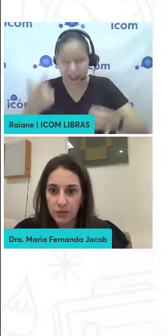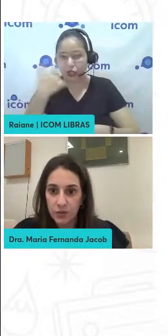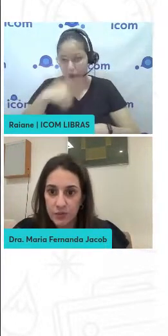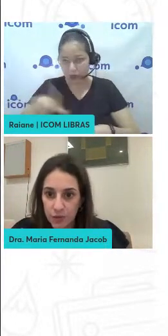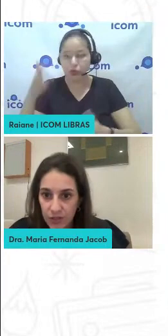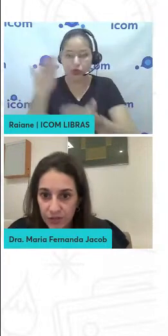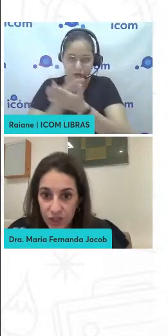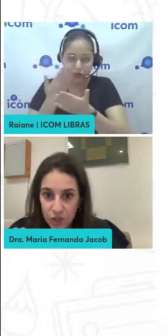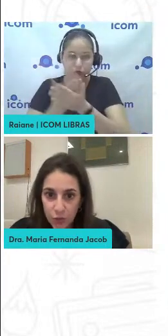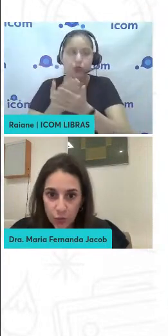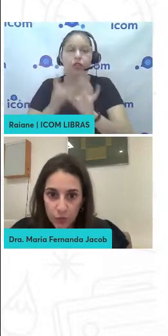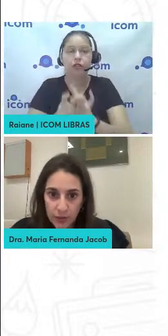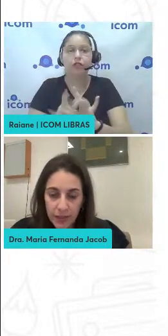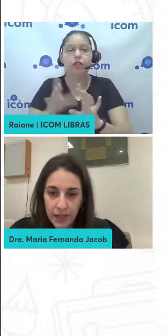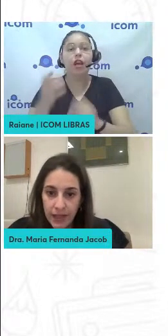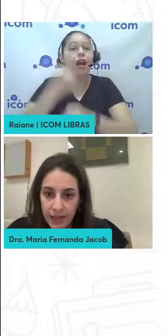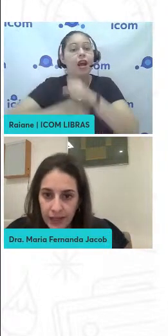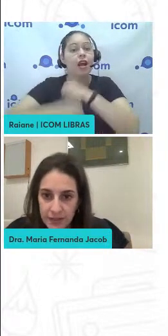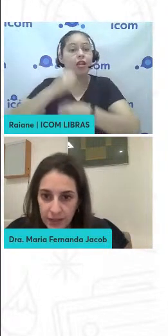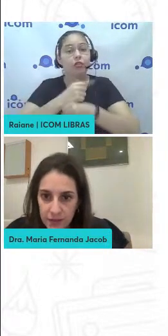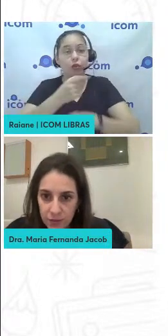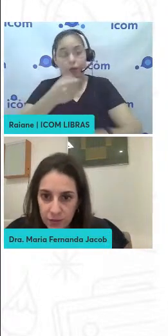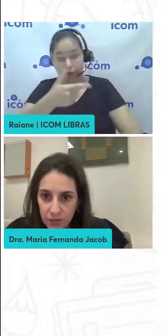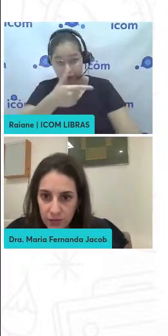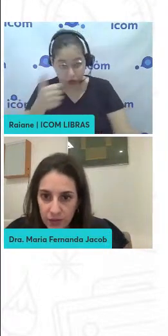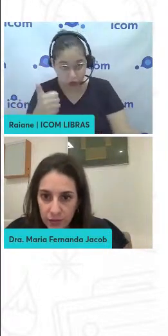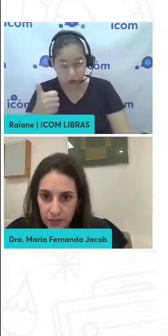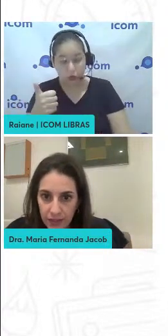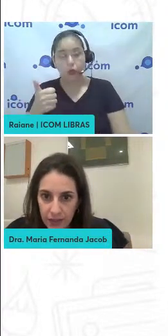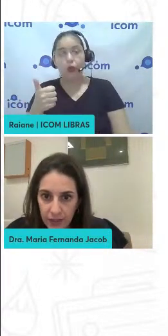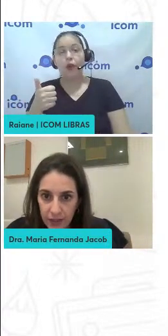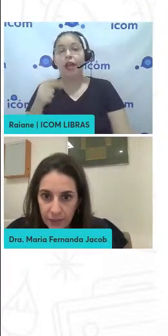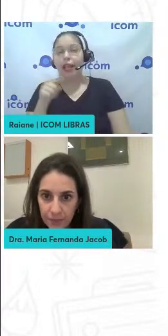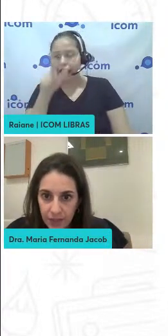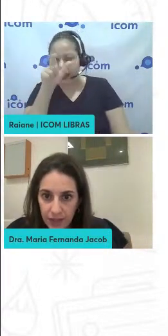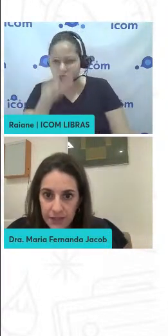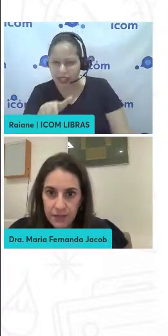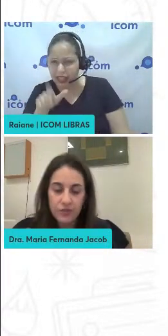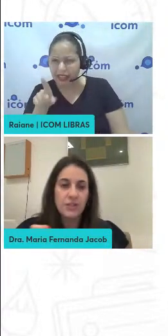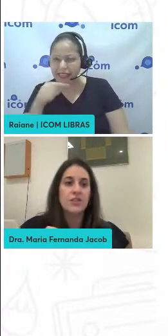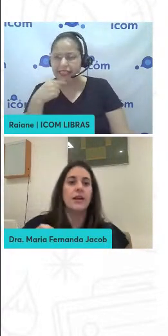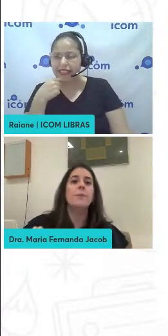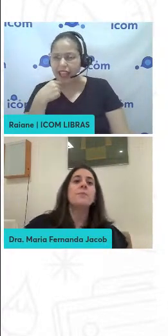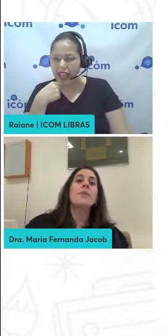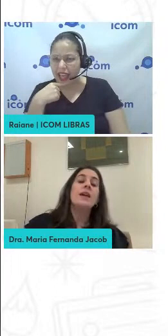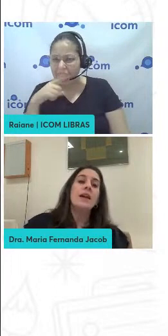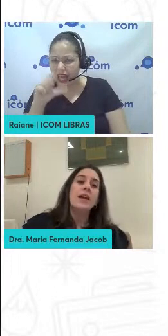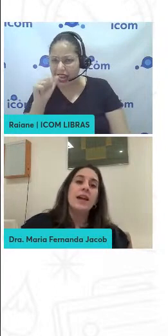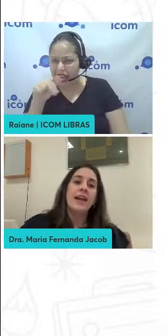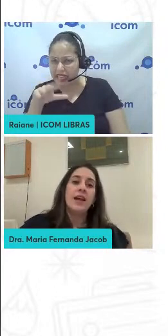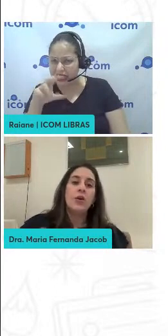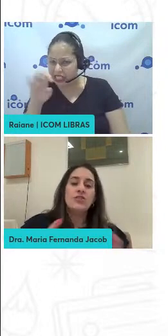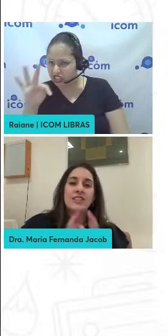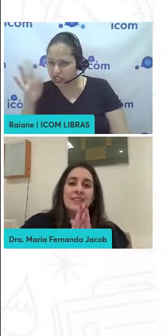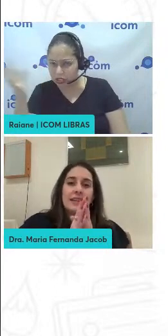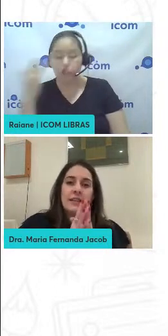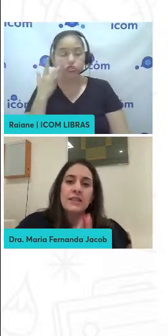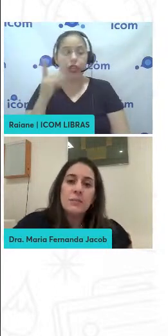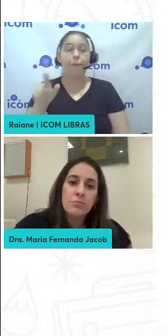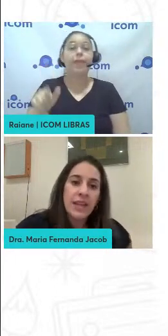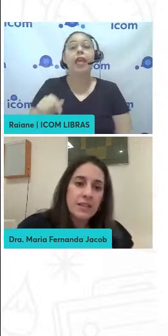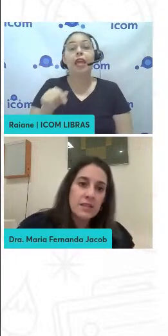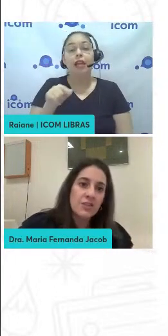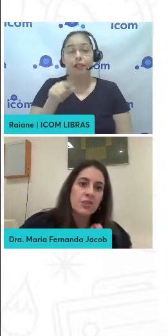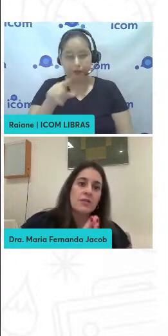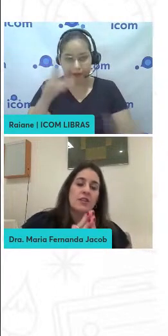foi publicado em 2021. Esse aqui, se eu não me engano, é da Lancet, eu acho que onde ele